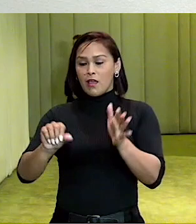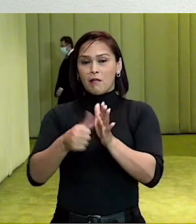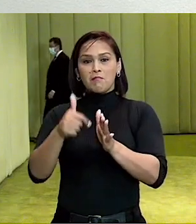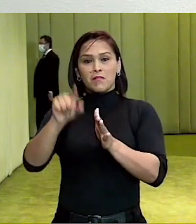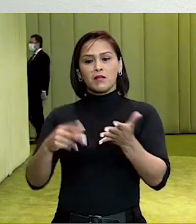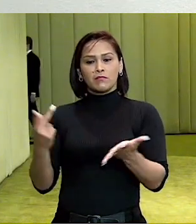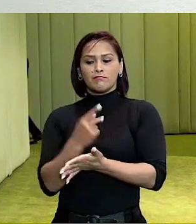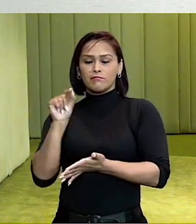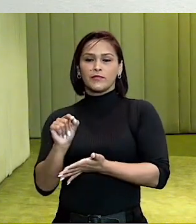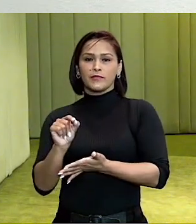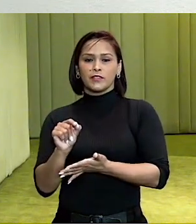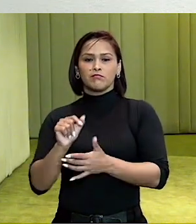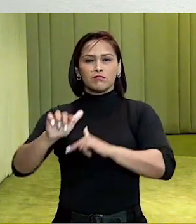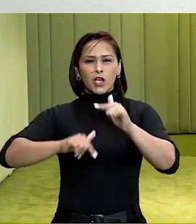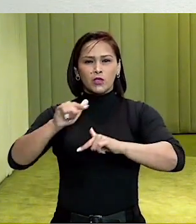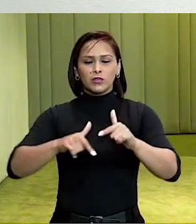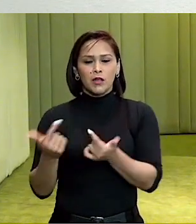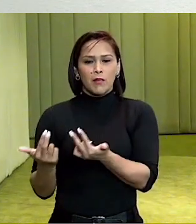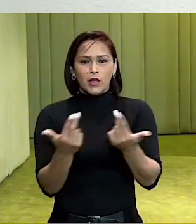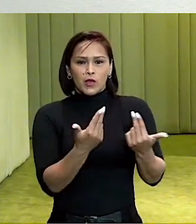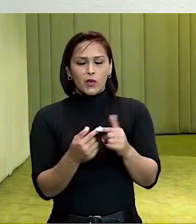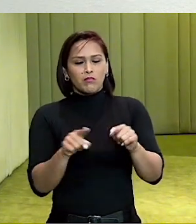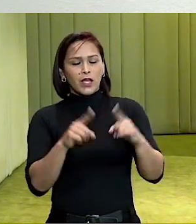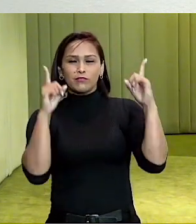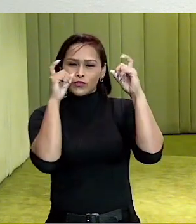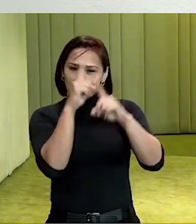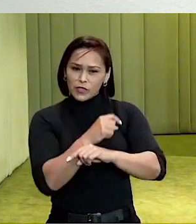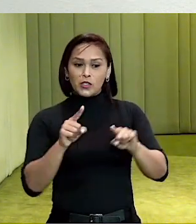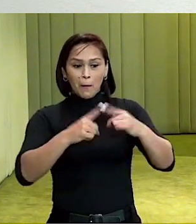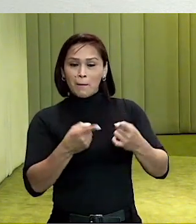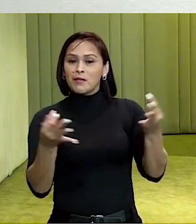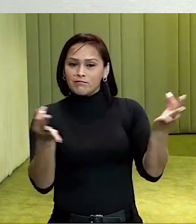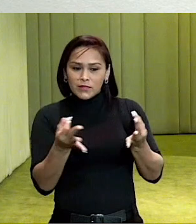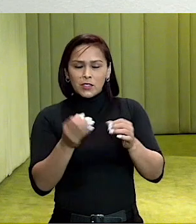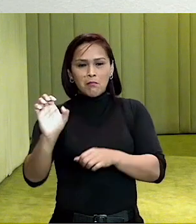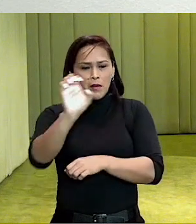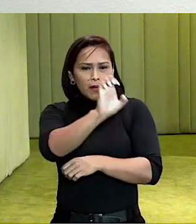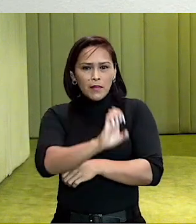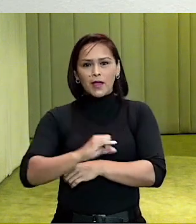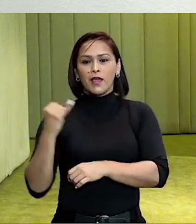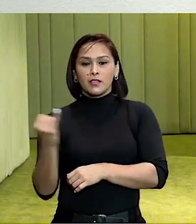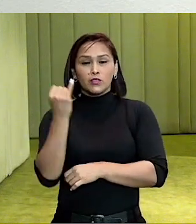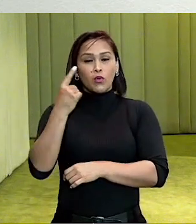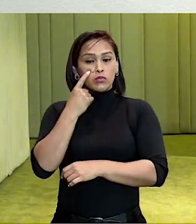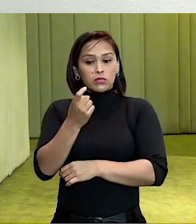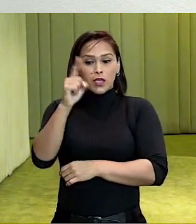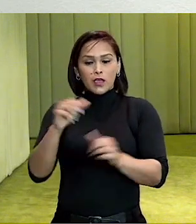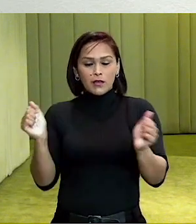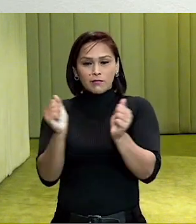vez exercício ao mesmo tempo custoso e imprescindível de mapear interesses e